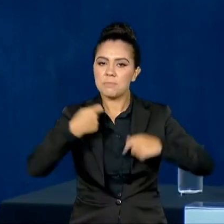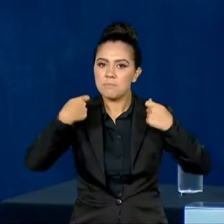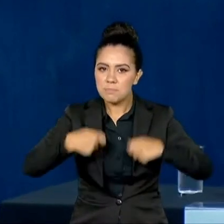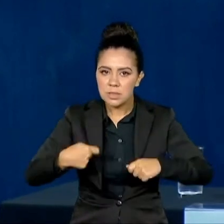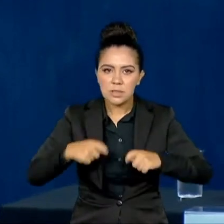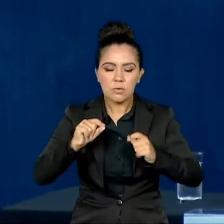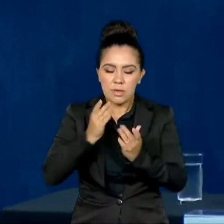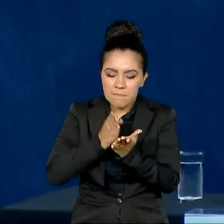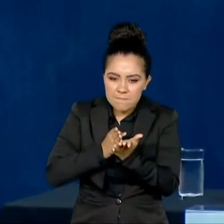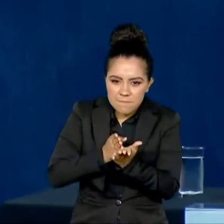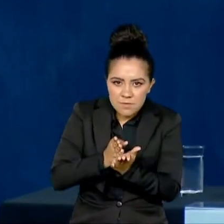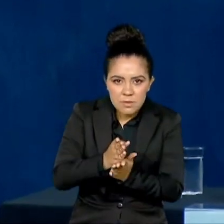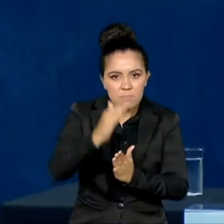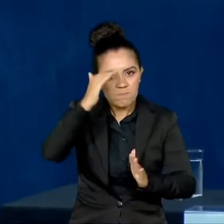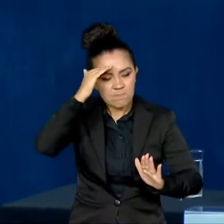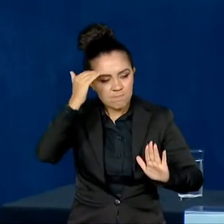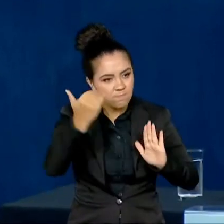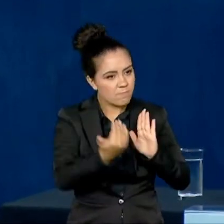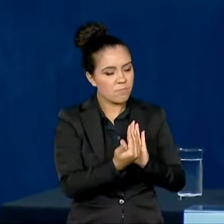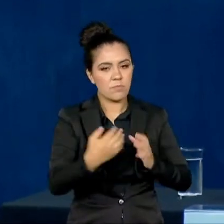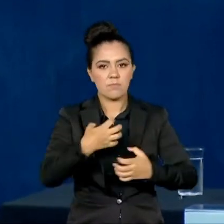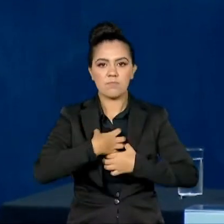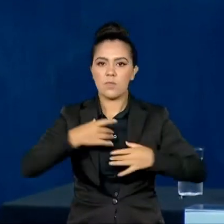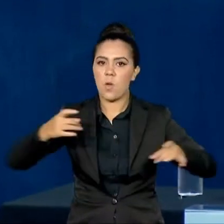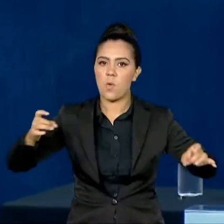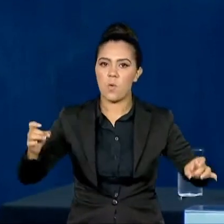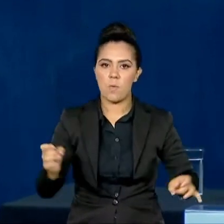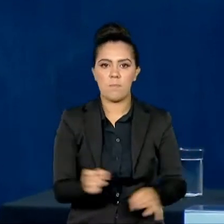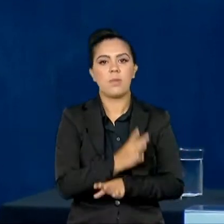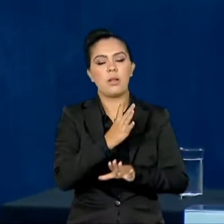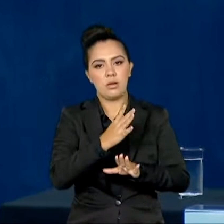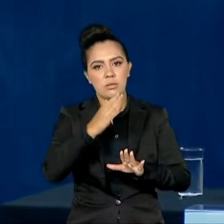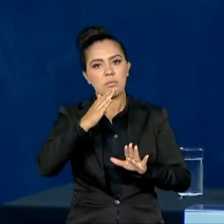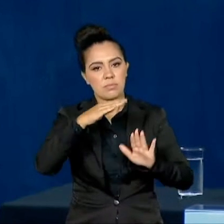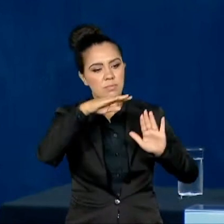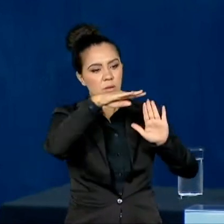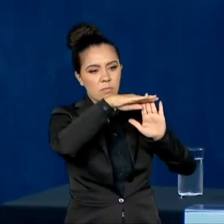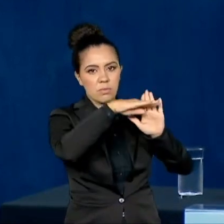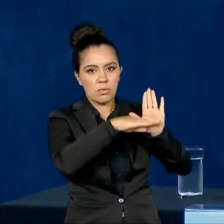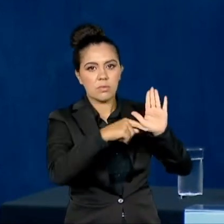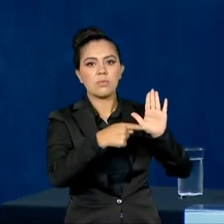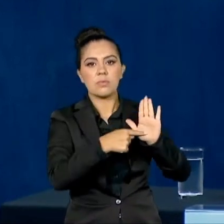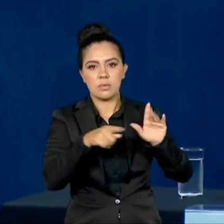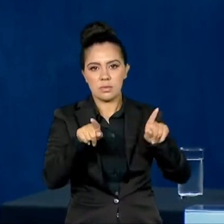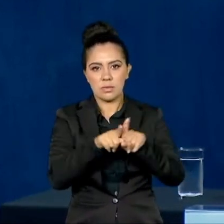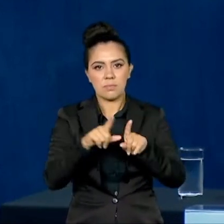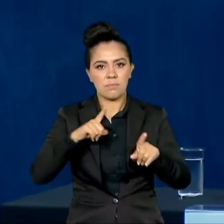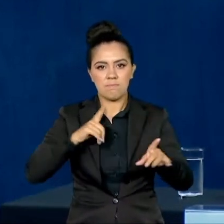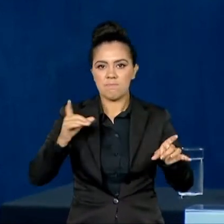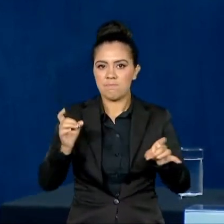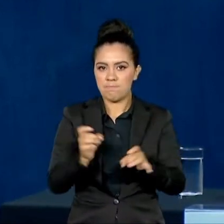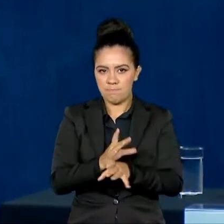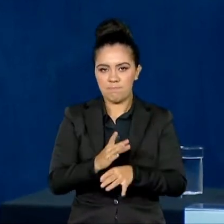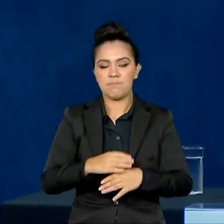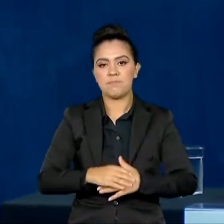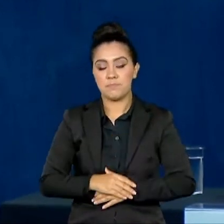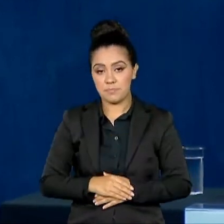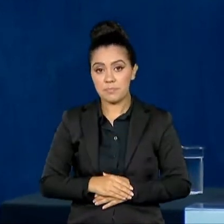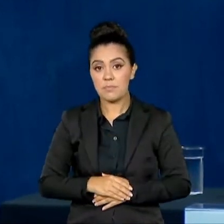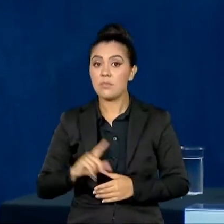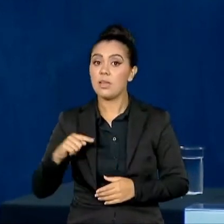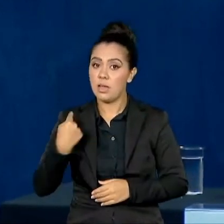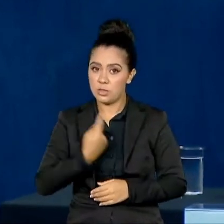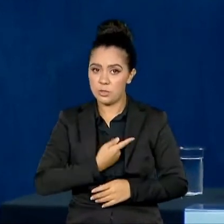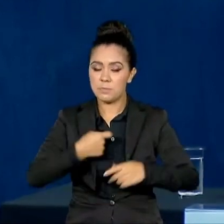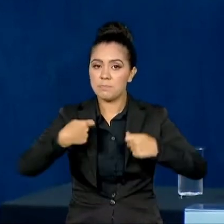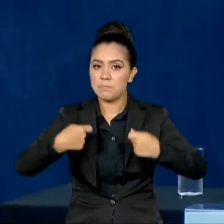e completos ao que nos delega o Constituinte e nos outorga o legislador democrático. Devemos